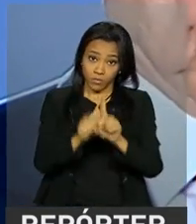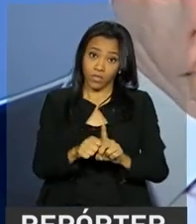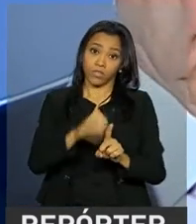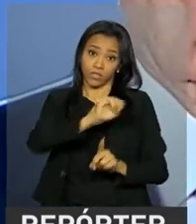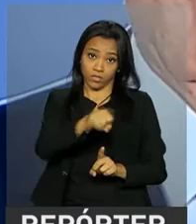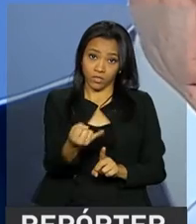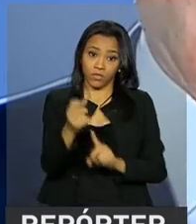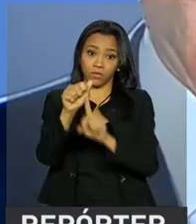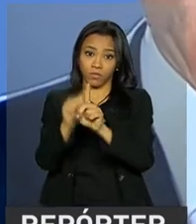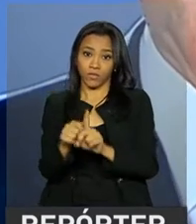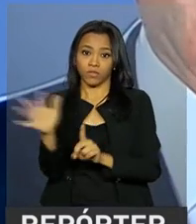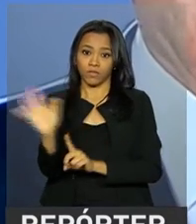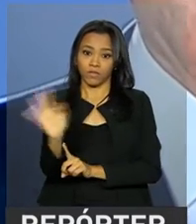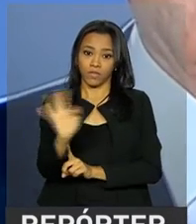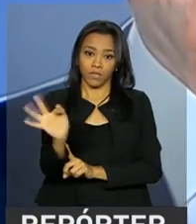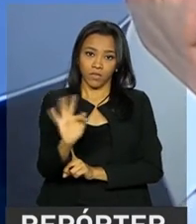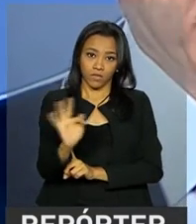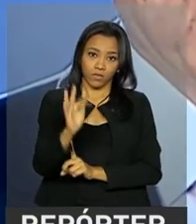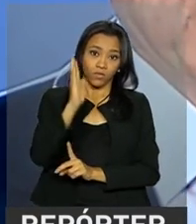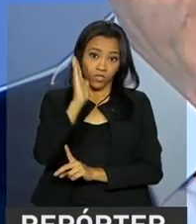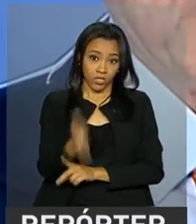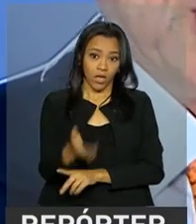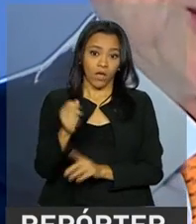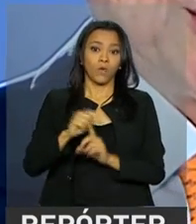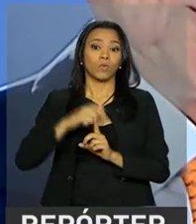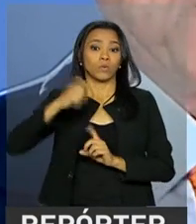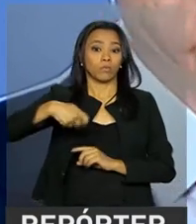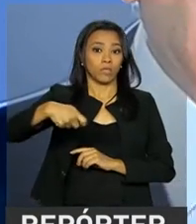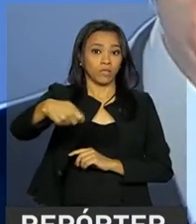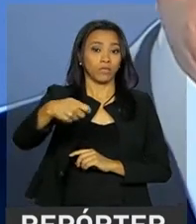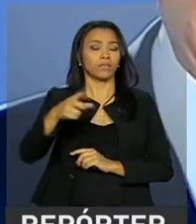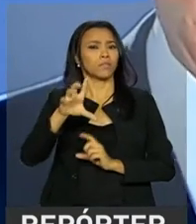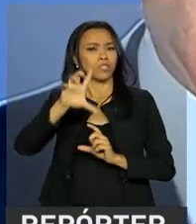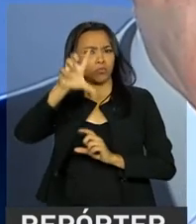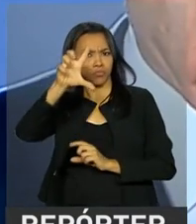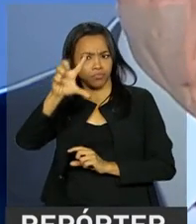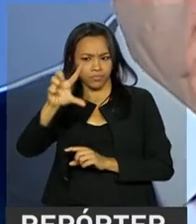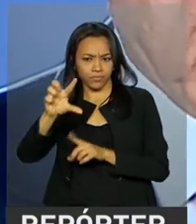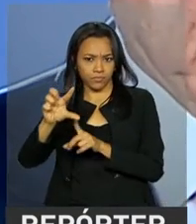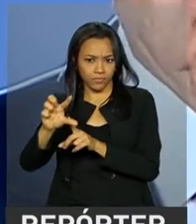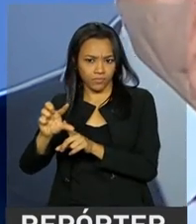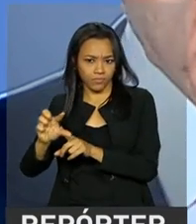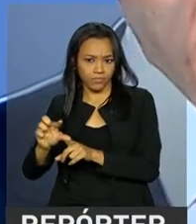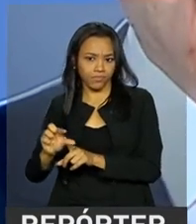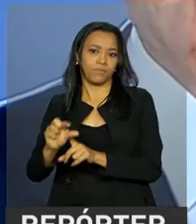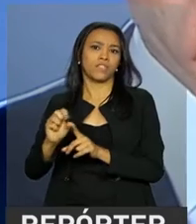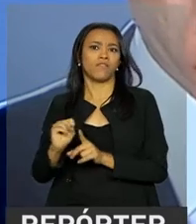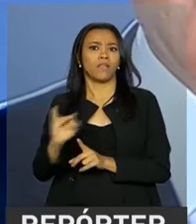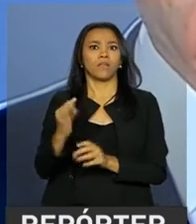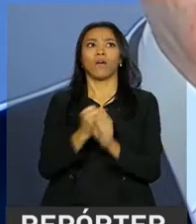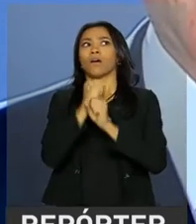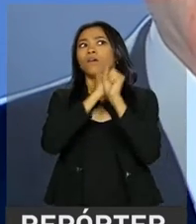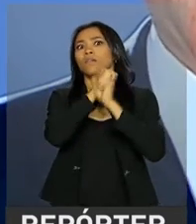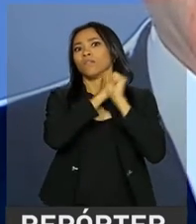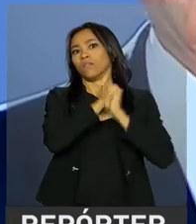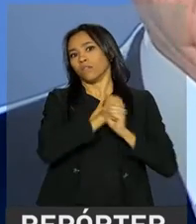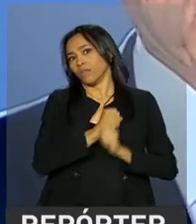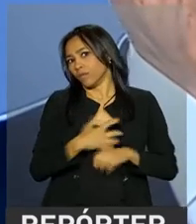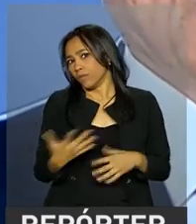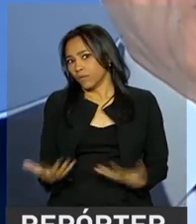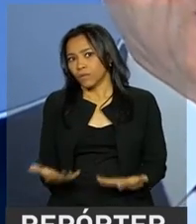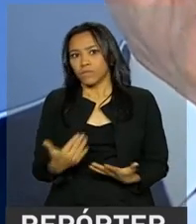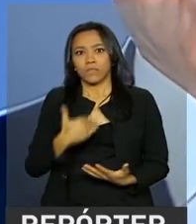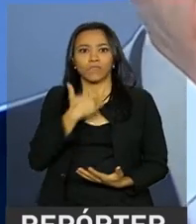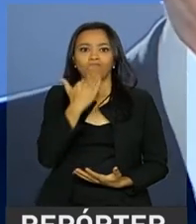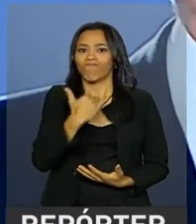janeiro e no mês de fevereiro, foram os meses de baixíssima inflação. Praticamente há anos e muitos anos que a